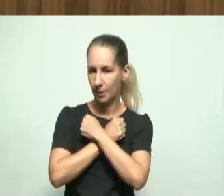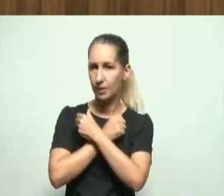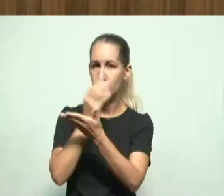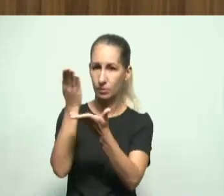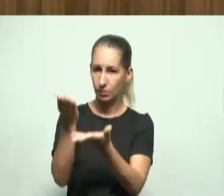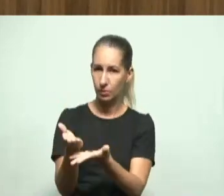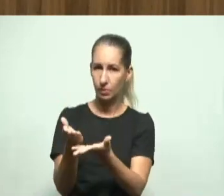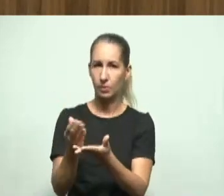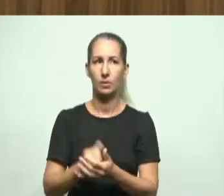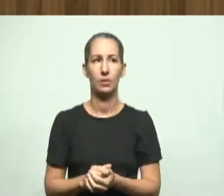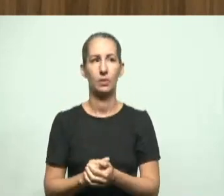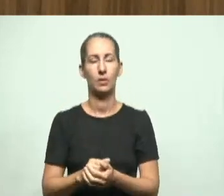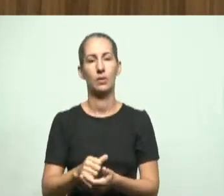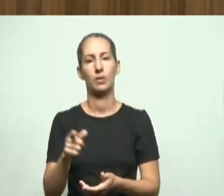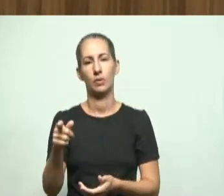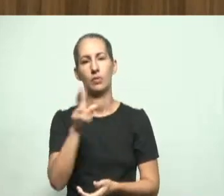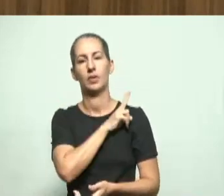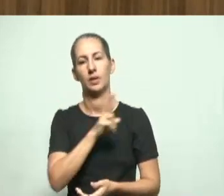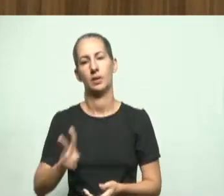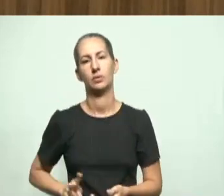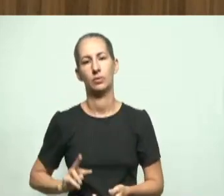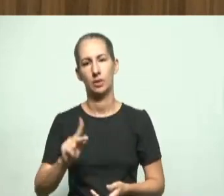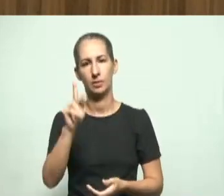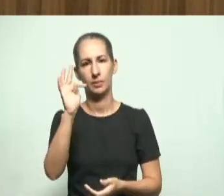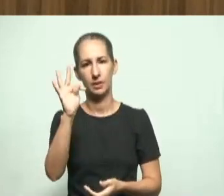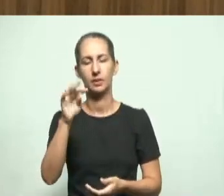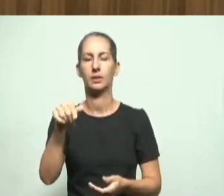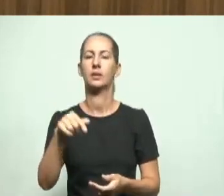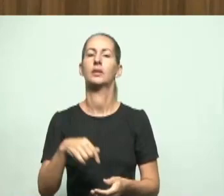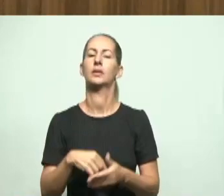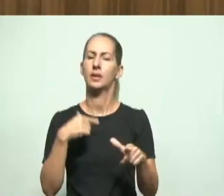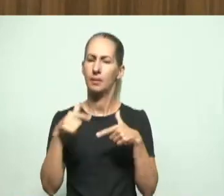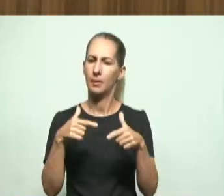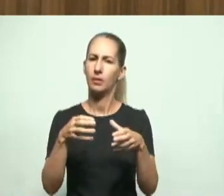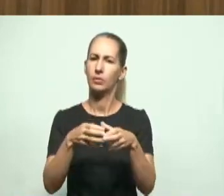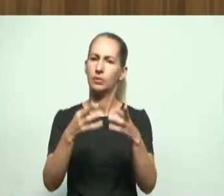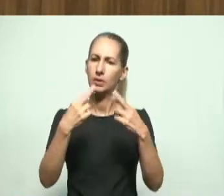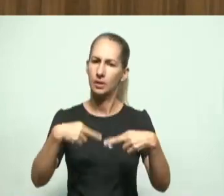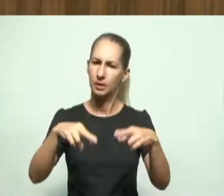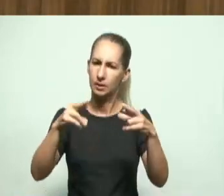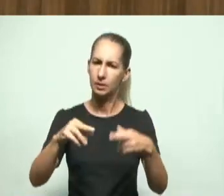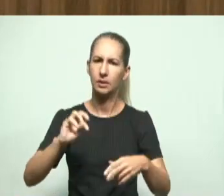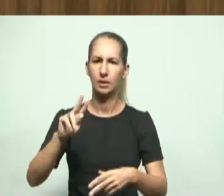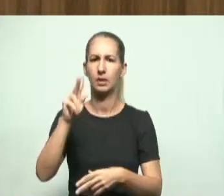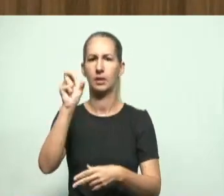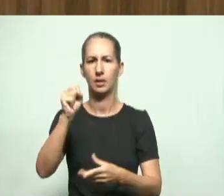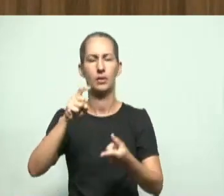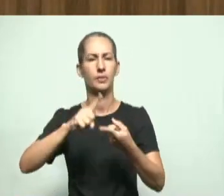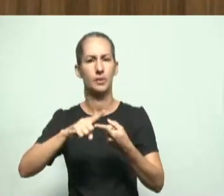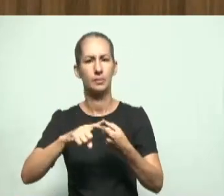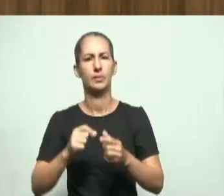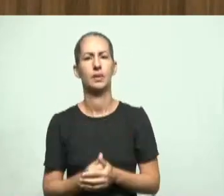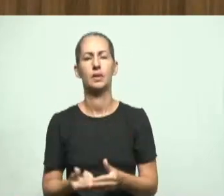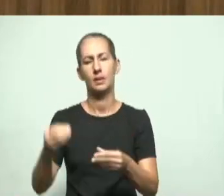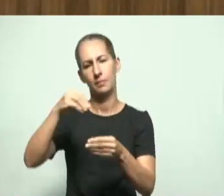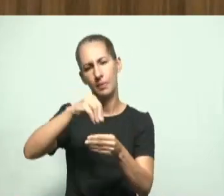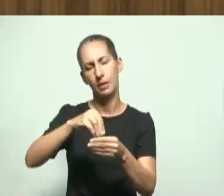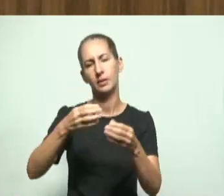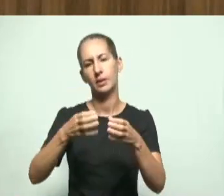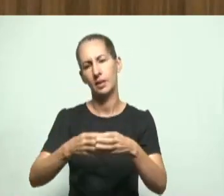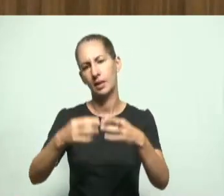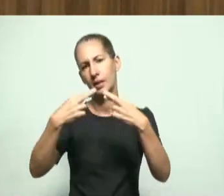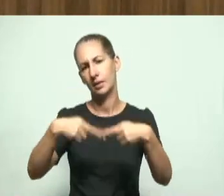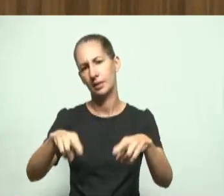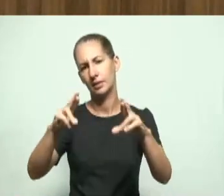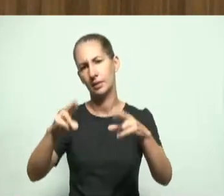lá o vereador Herbert Senna. Tem trabalho plantado na Ridinha. O vereador Klaus também tem trabalho plantado na Ridinha. É mais